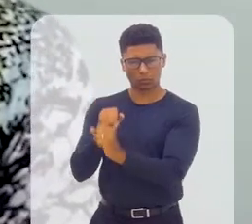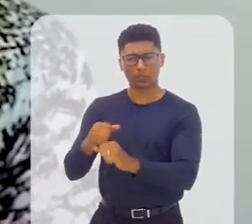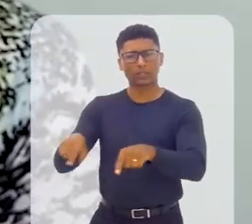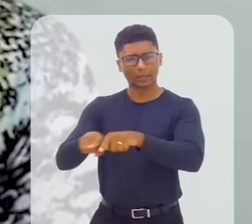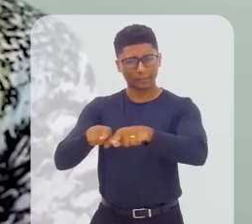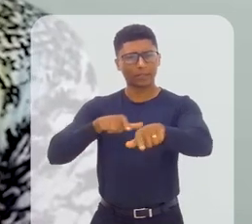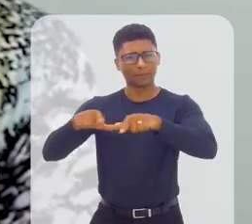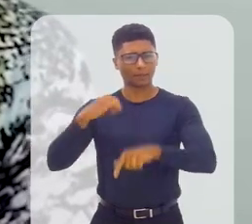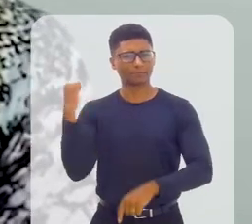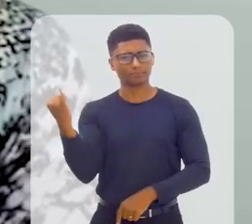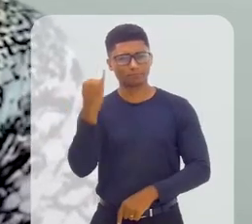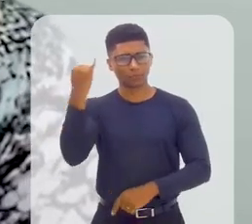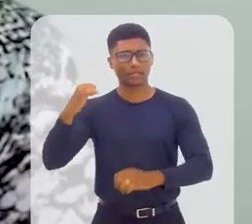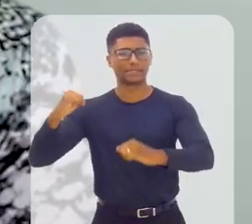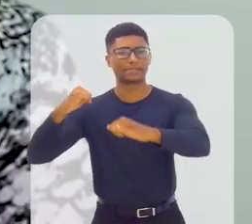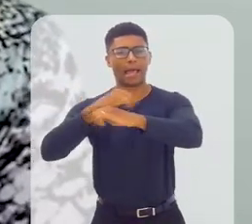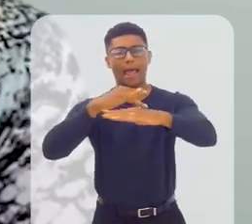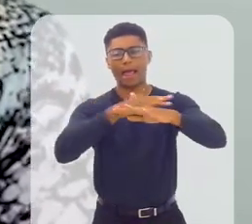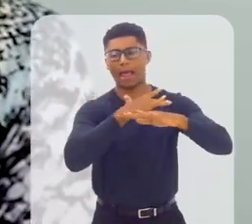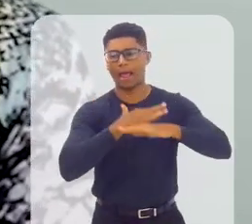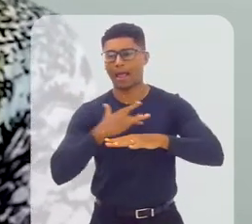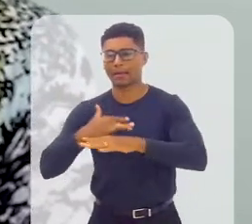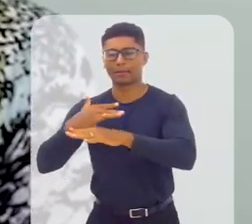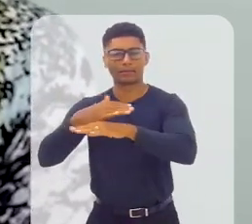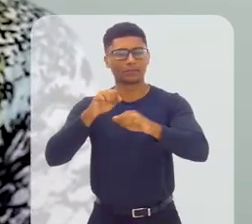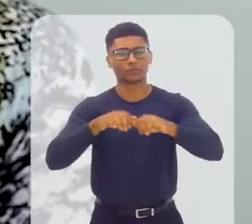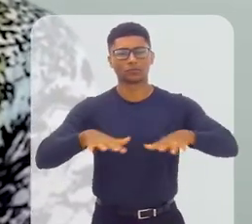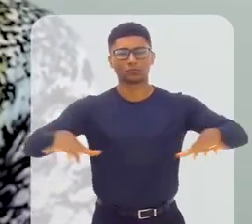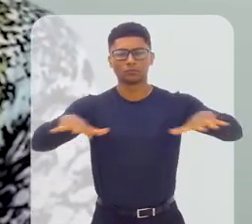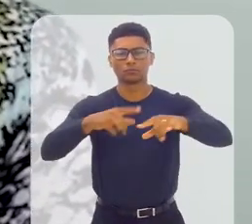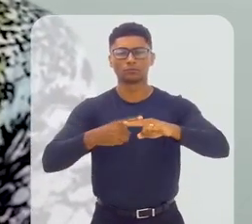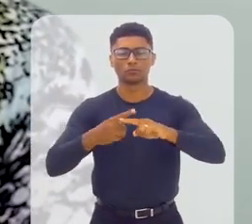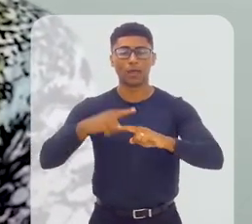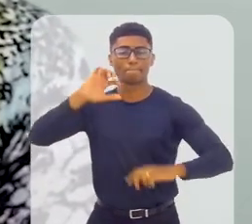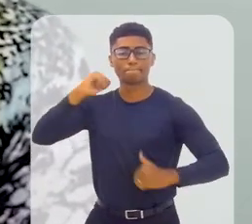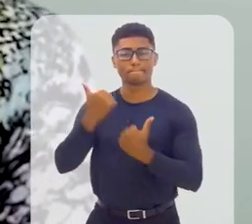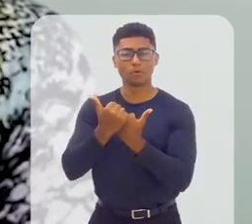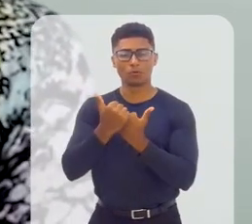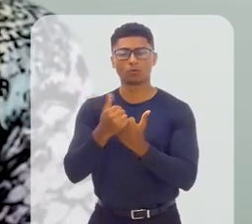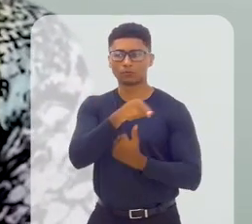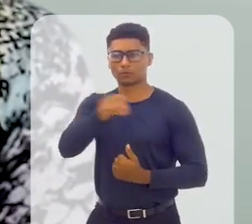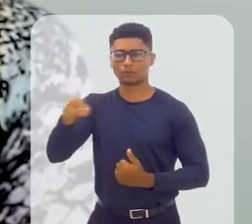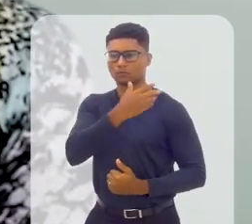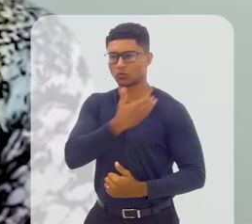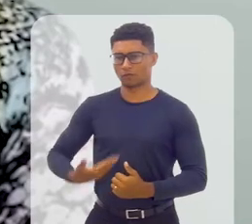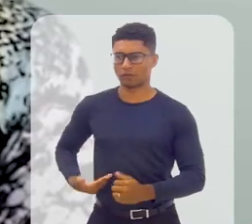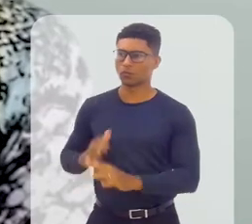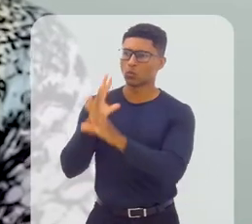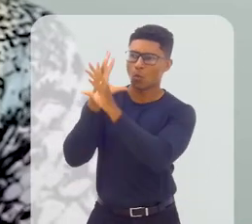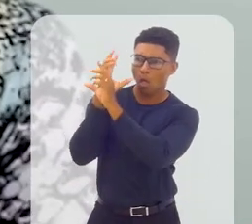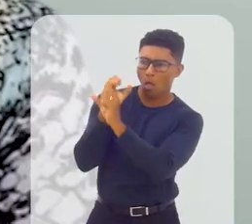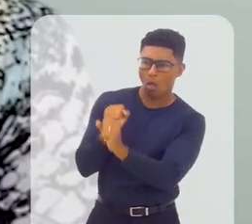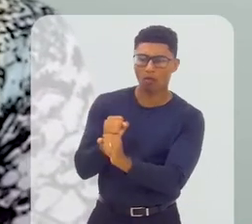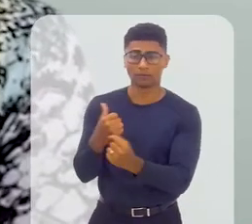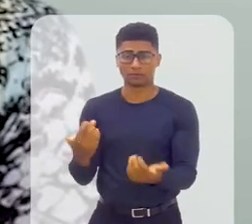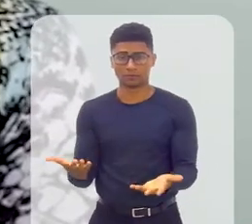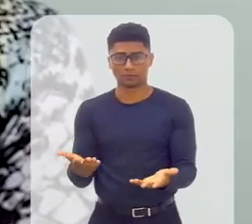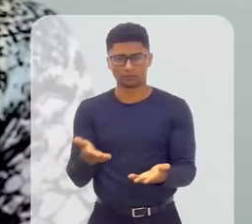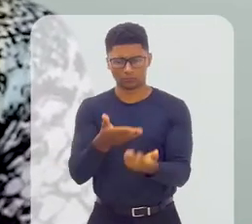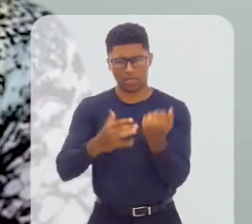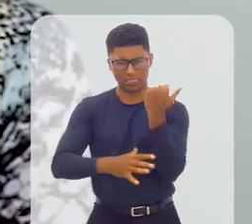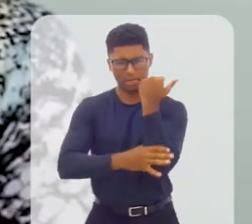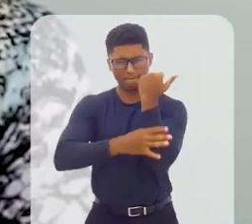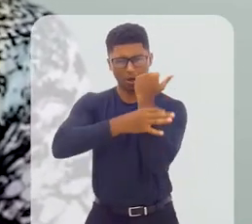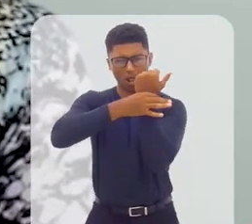nos municípios, né? Trabalhando aí no apoio à questão das contas públicas. Em relação à desburocratização,